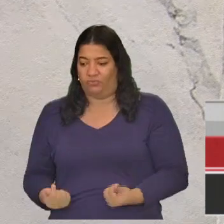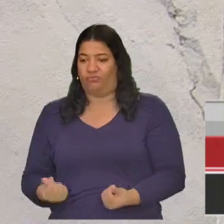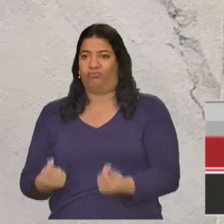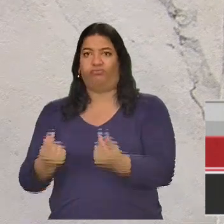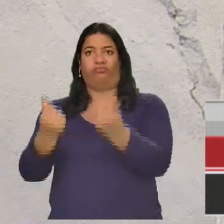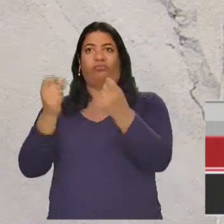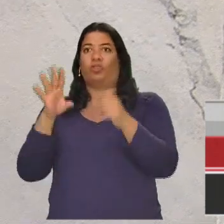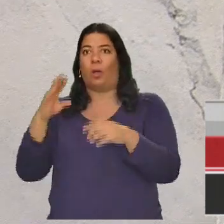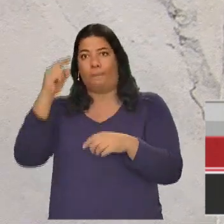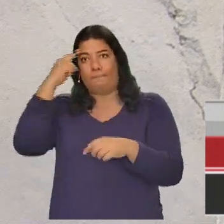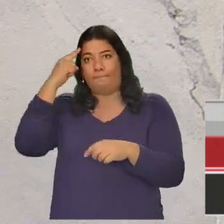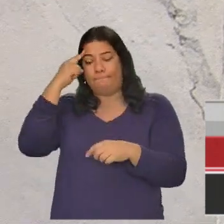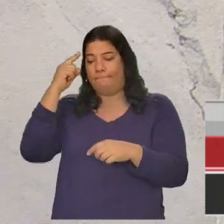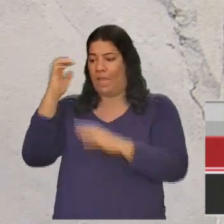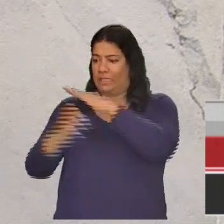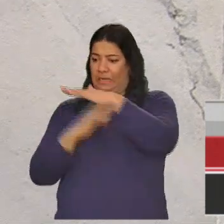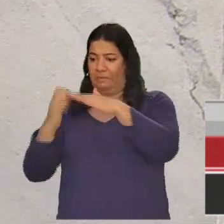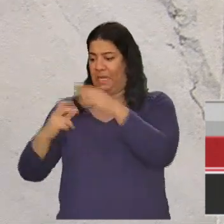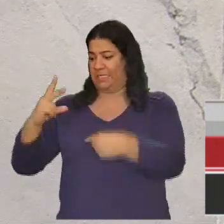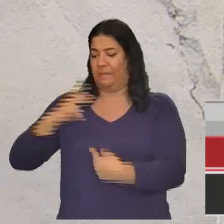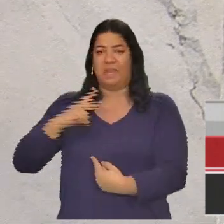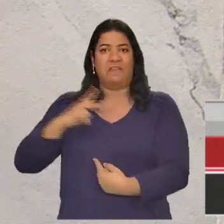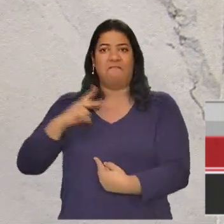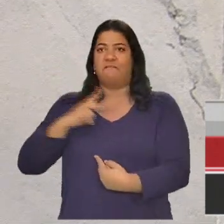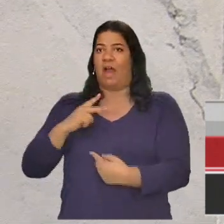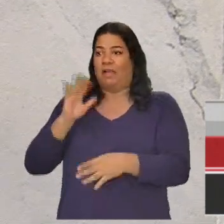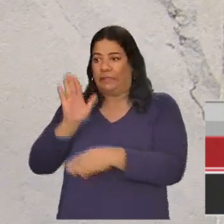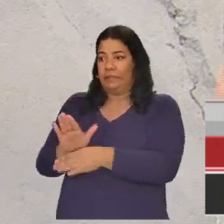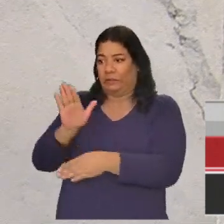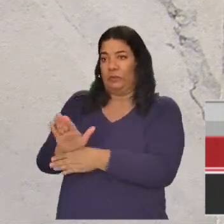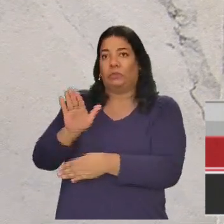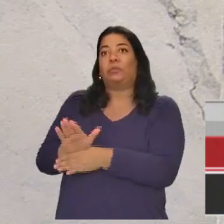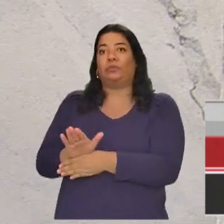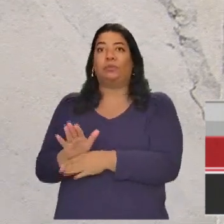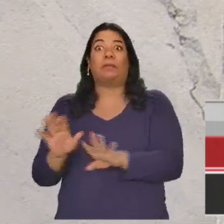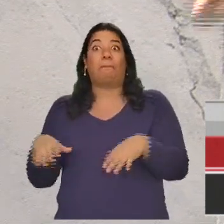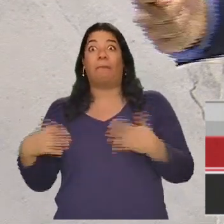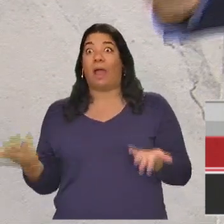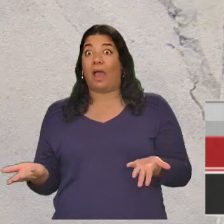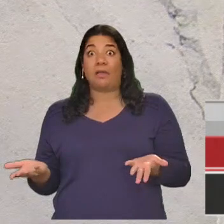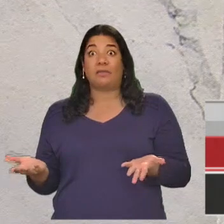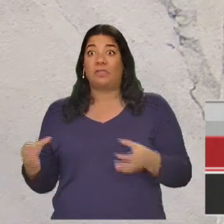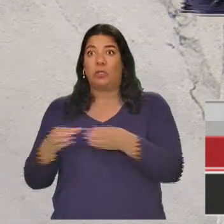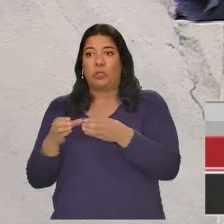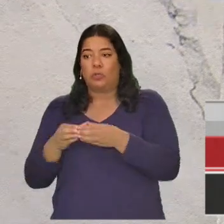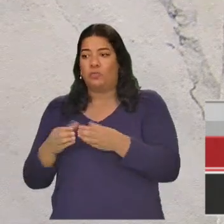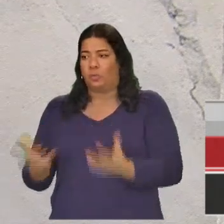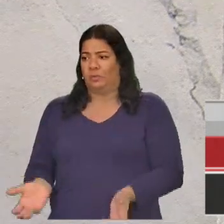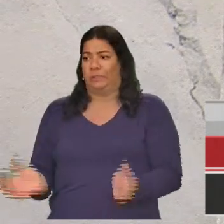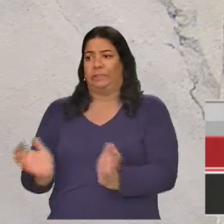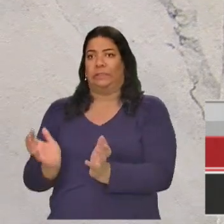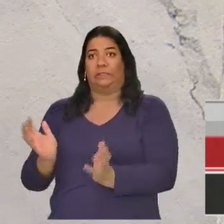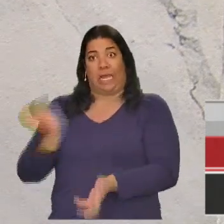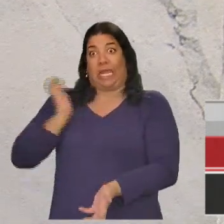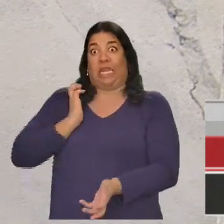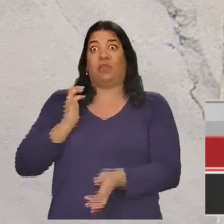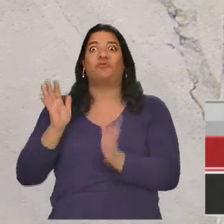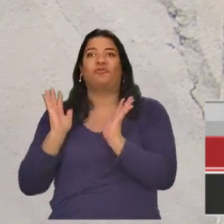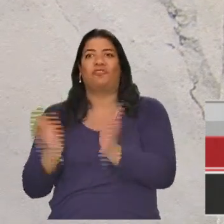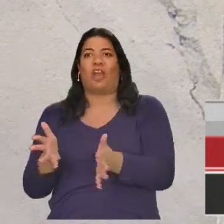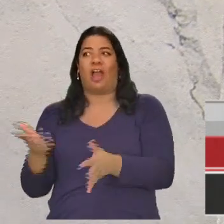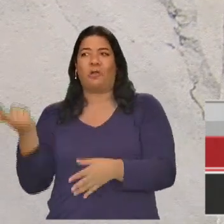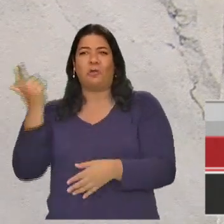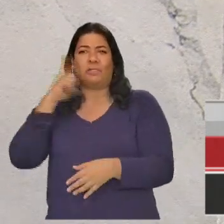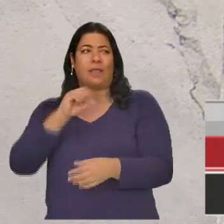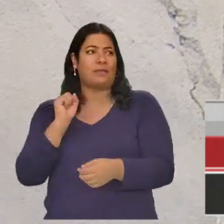das empresas privadas de previdência porque esses grupos entrem na previdência a ganhar